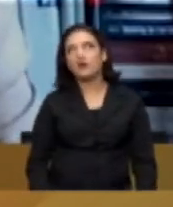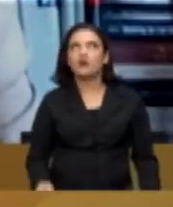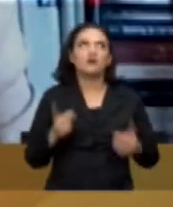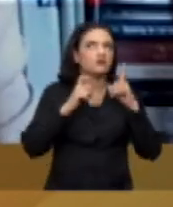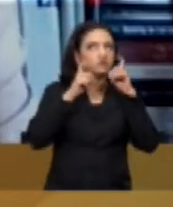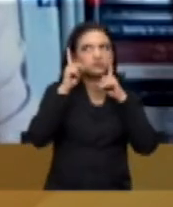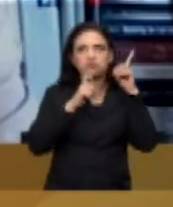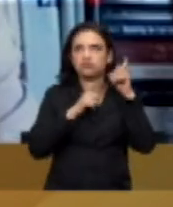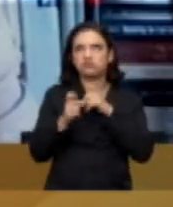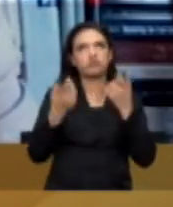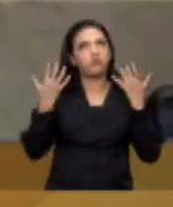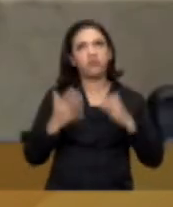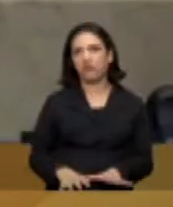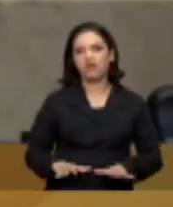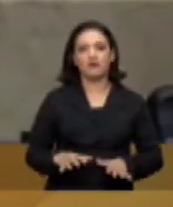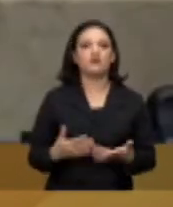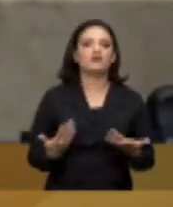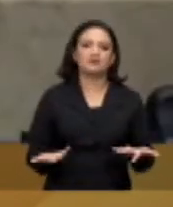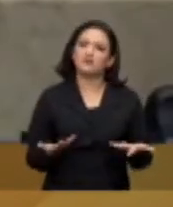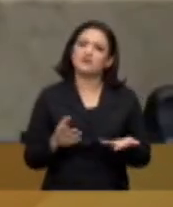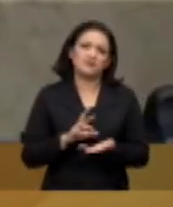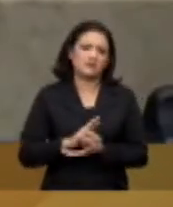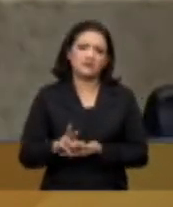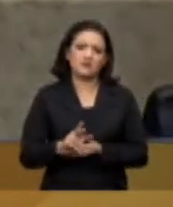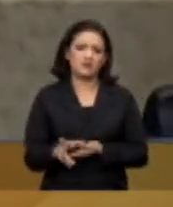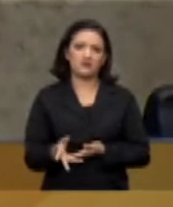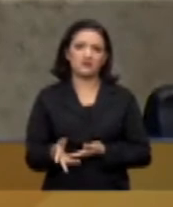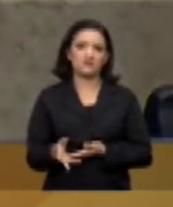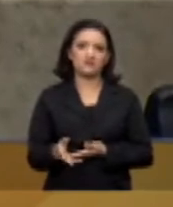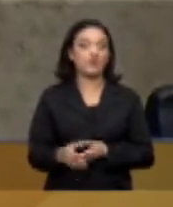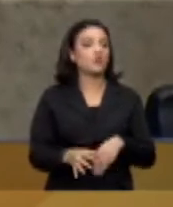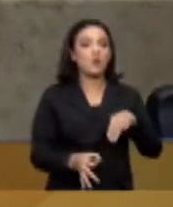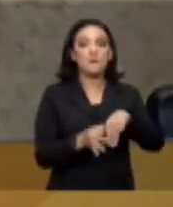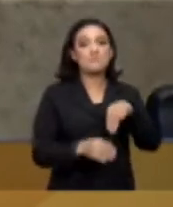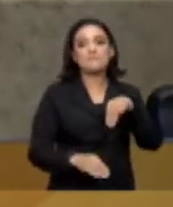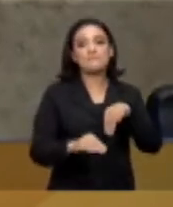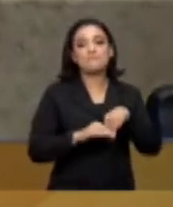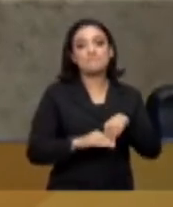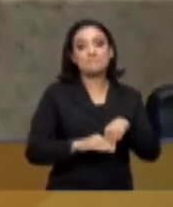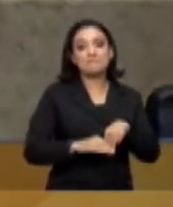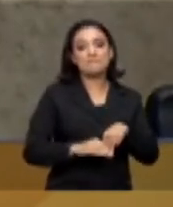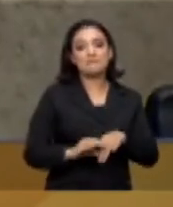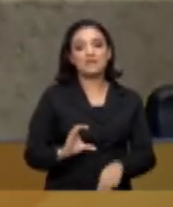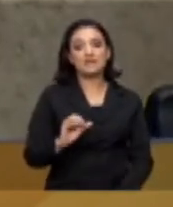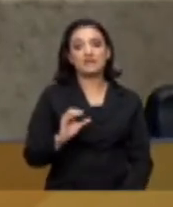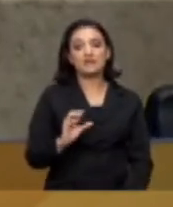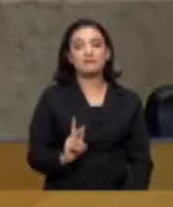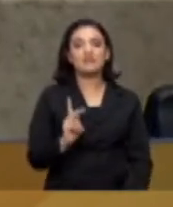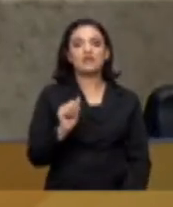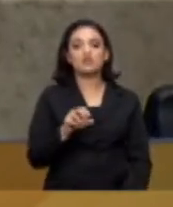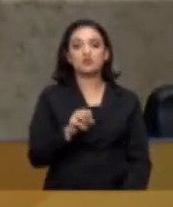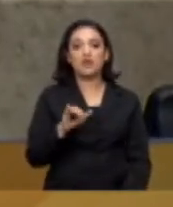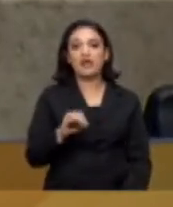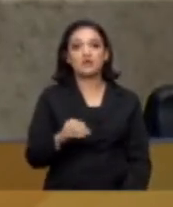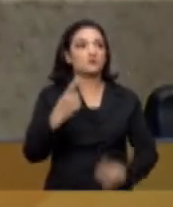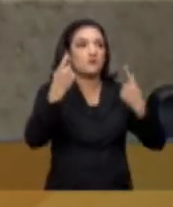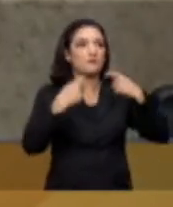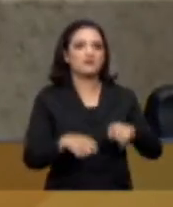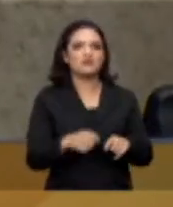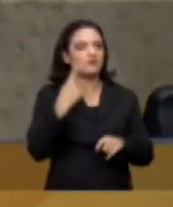de urbanidade que O temos na corte. Obrigado, ministro excelência. Cássio não precisa de desagravo de advogado, porque a própria corte o